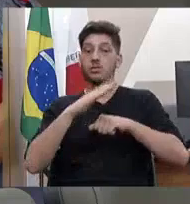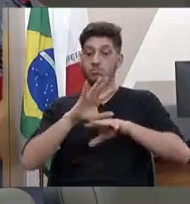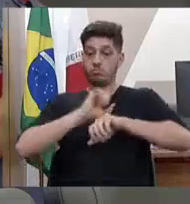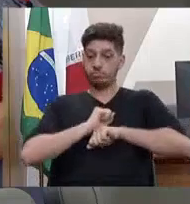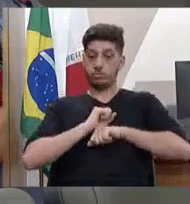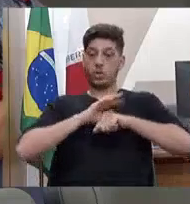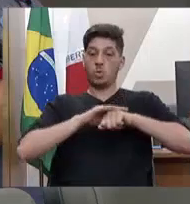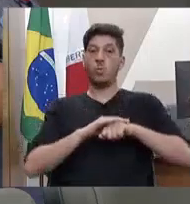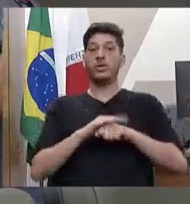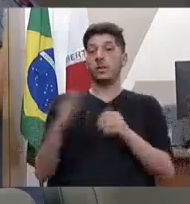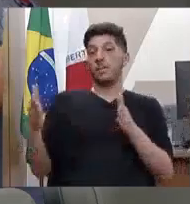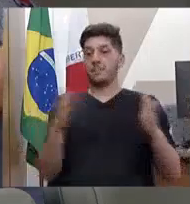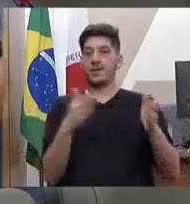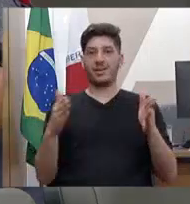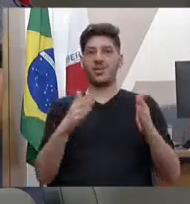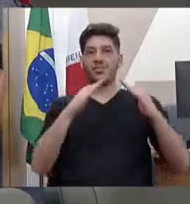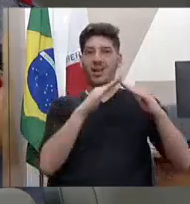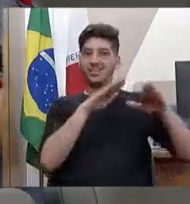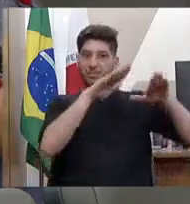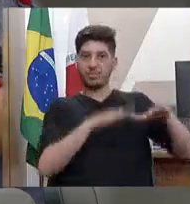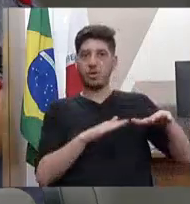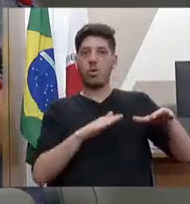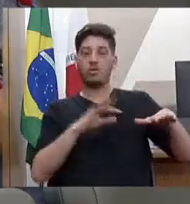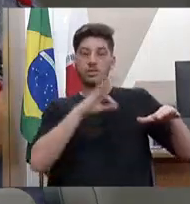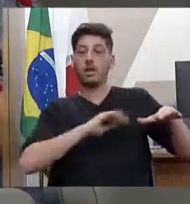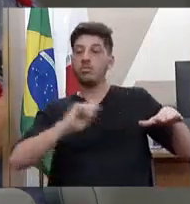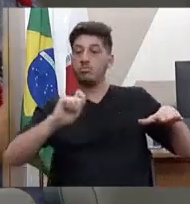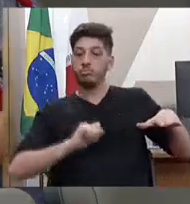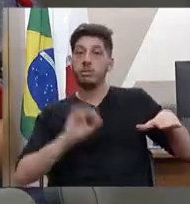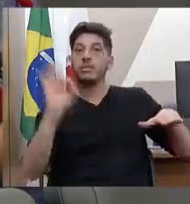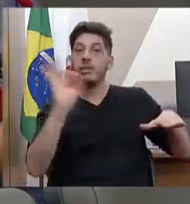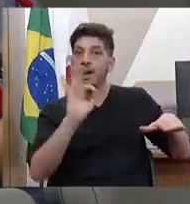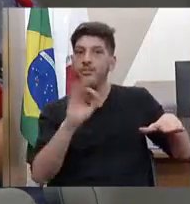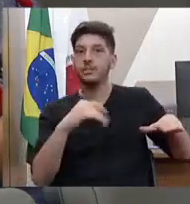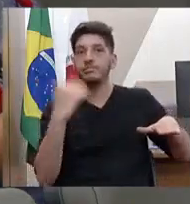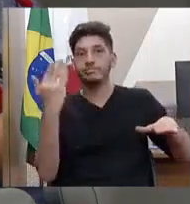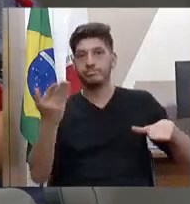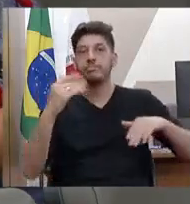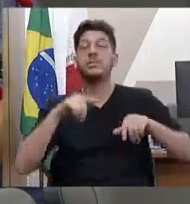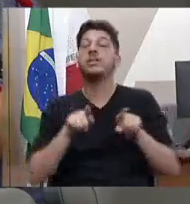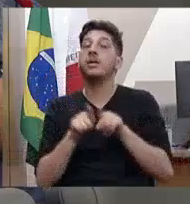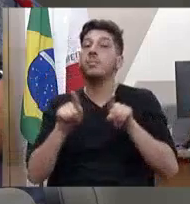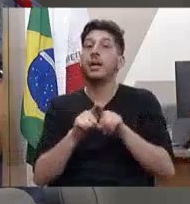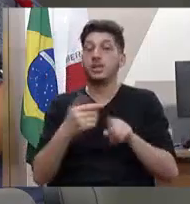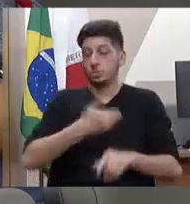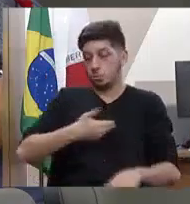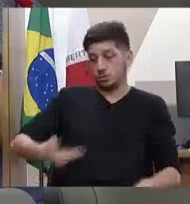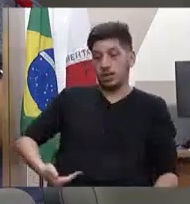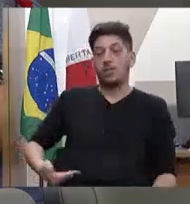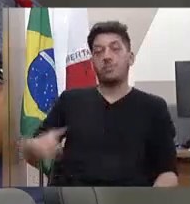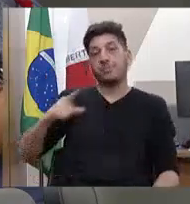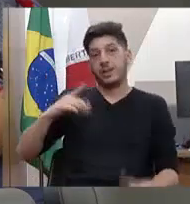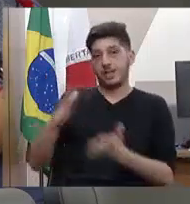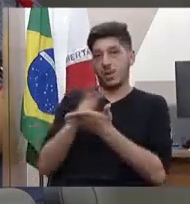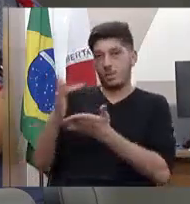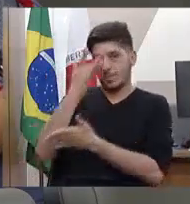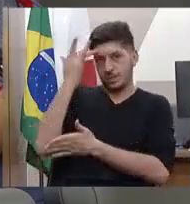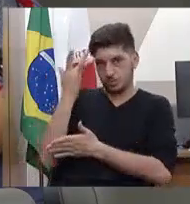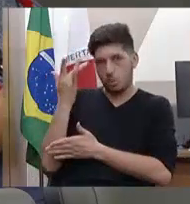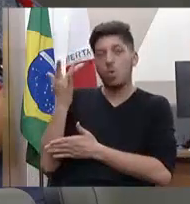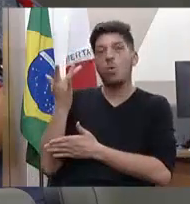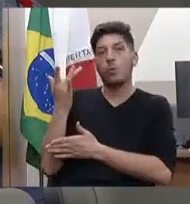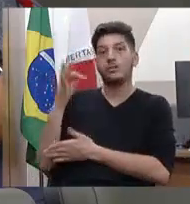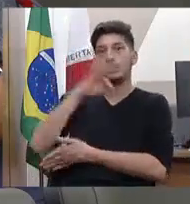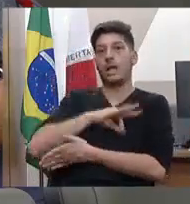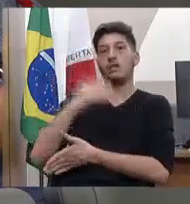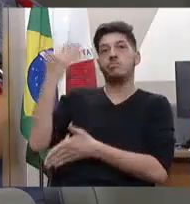tava adoecido para o convite ele ficou sem salário é ele a gente tem no estado do trabalhador que perde grande